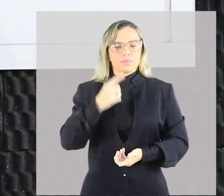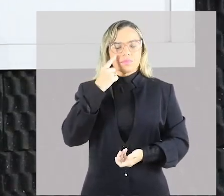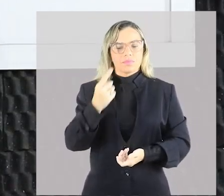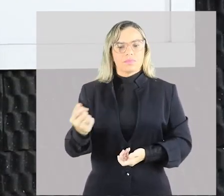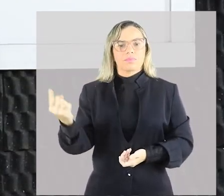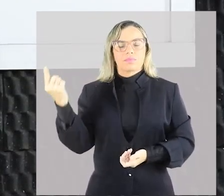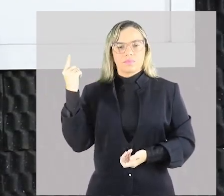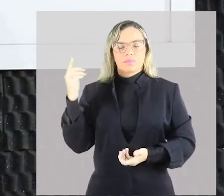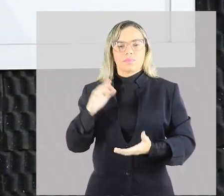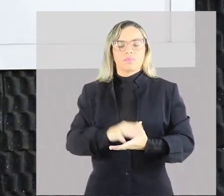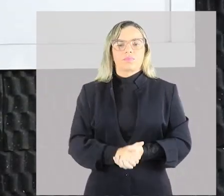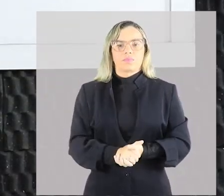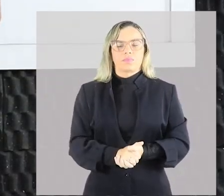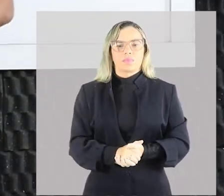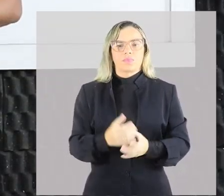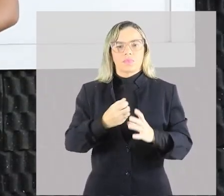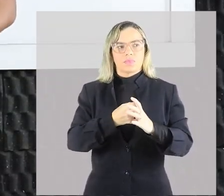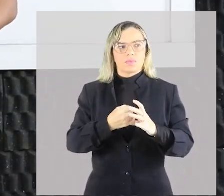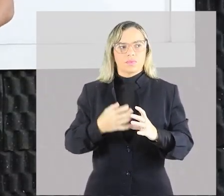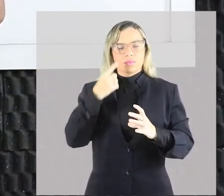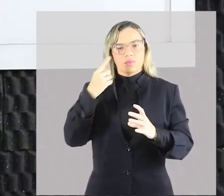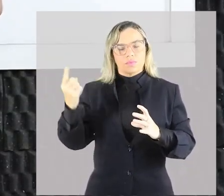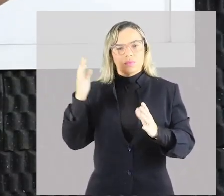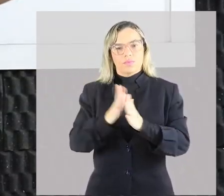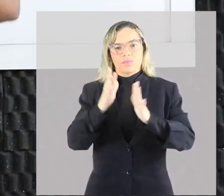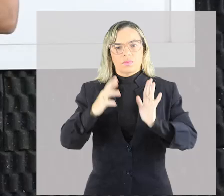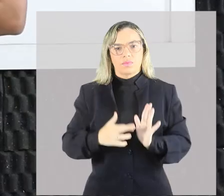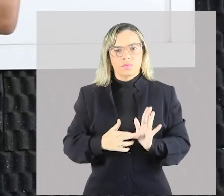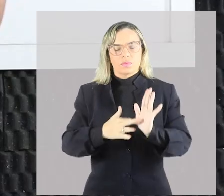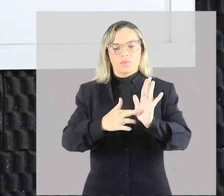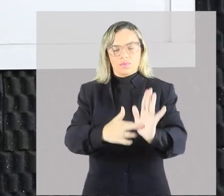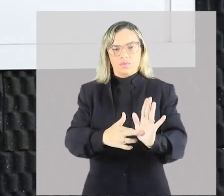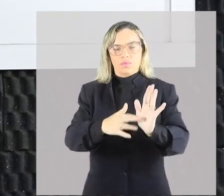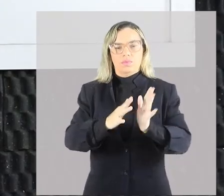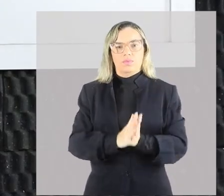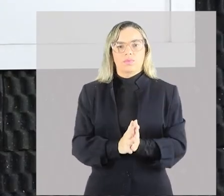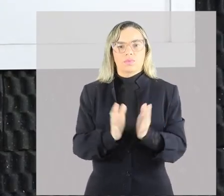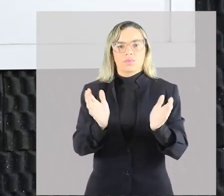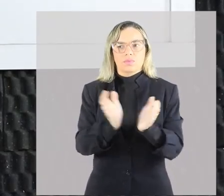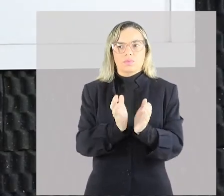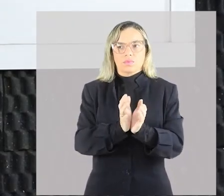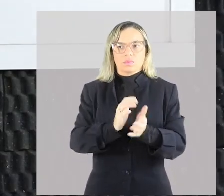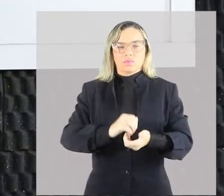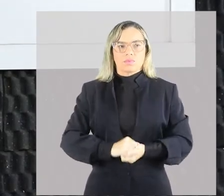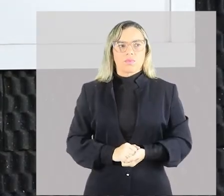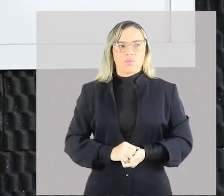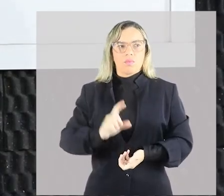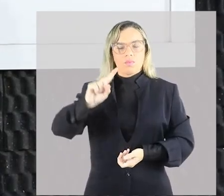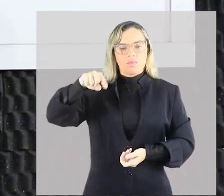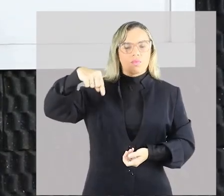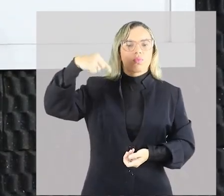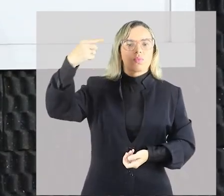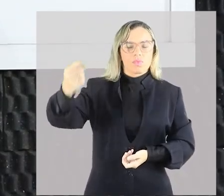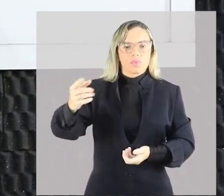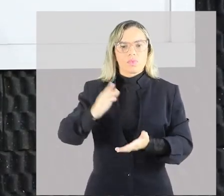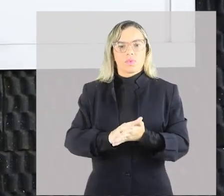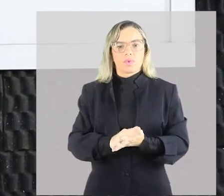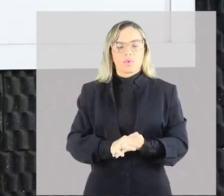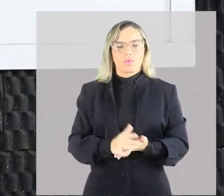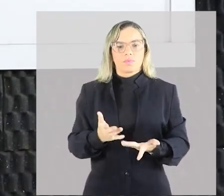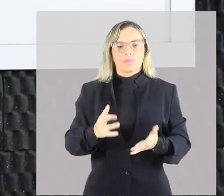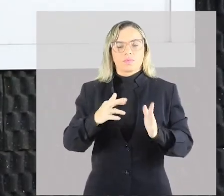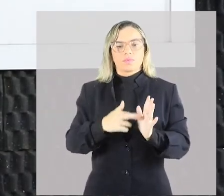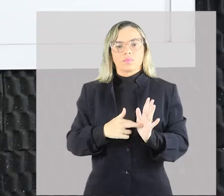essa aqui é uma forma de você representar um conjunto, tá? A outra forma, turminha, não